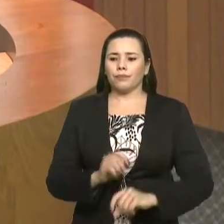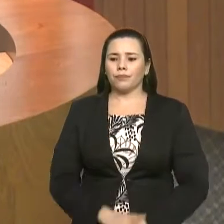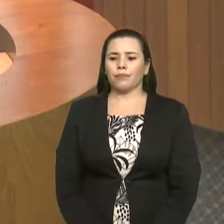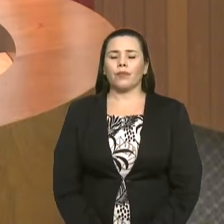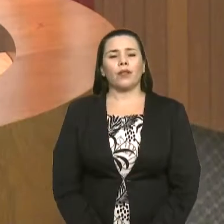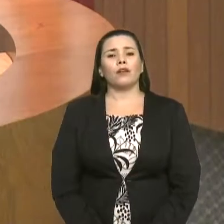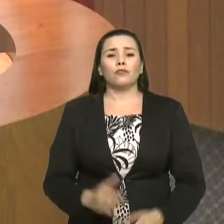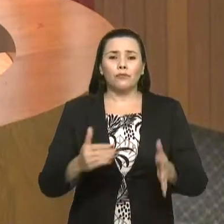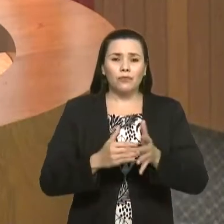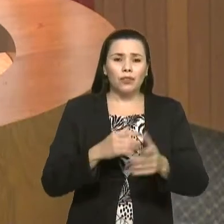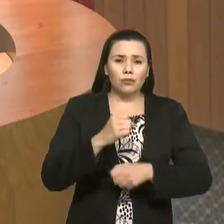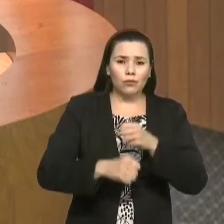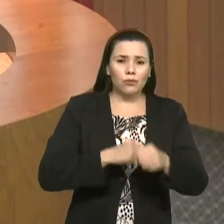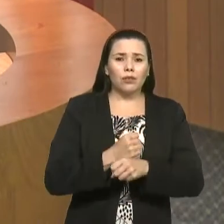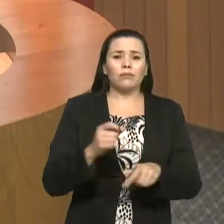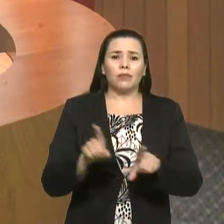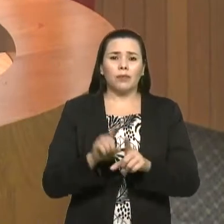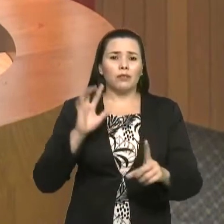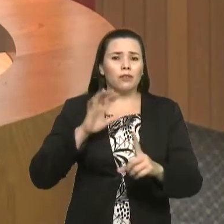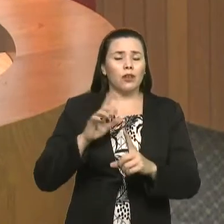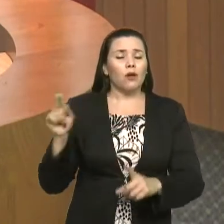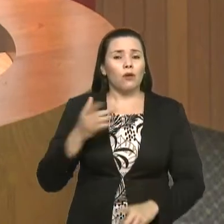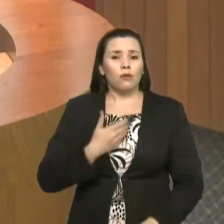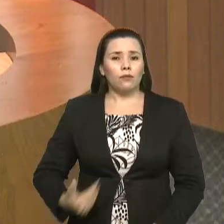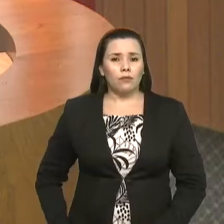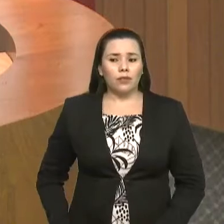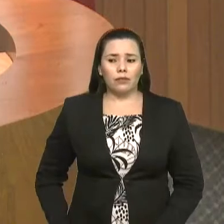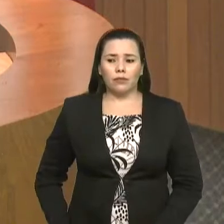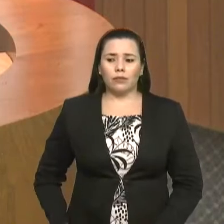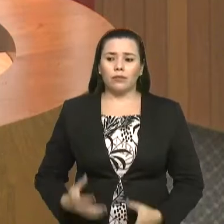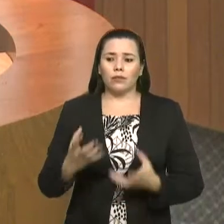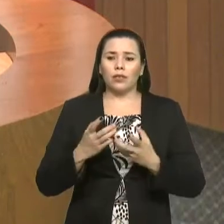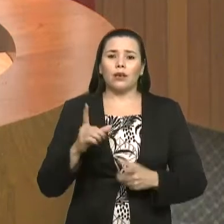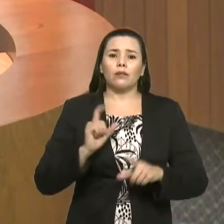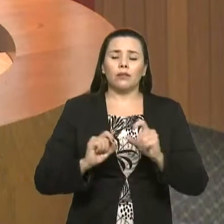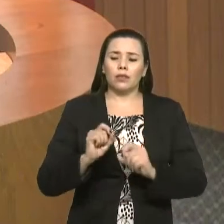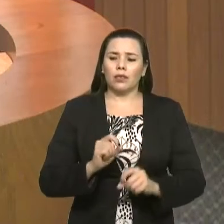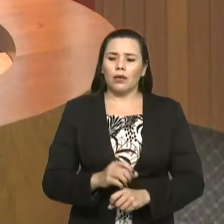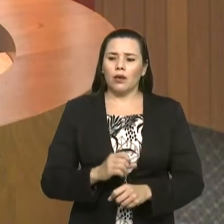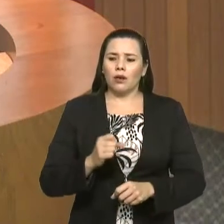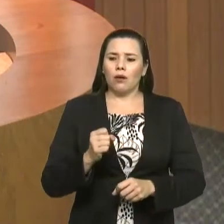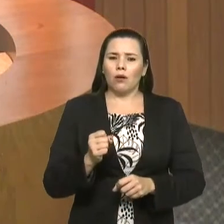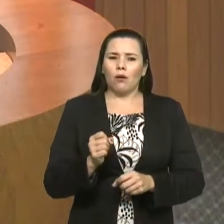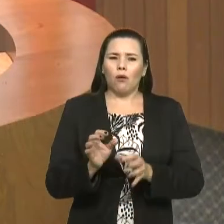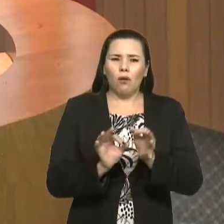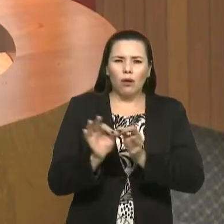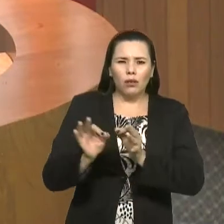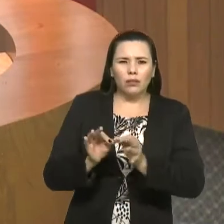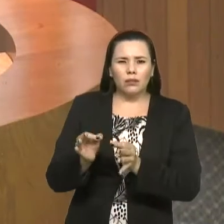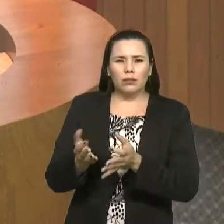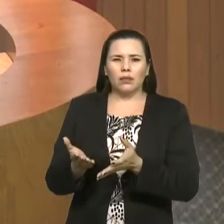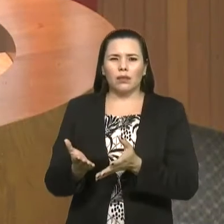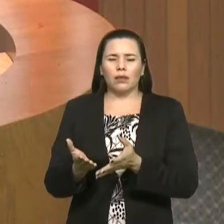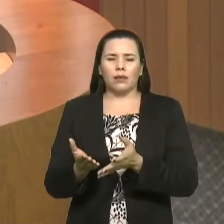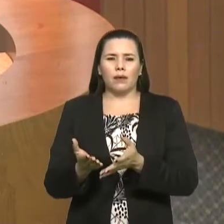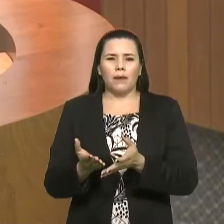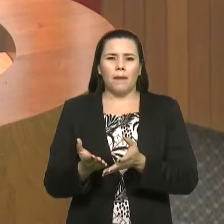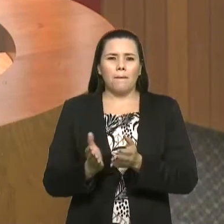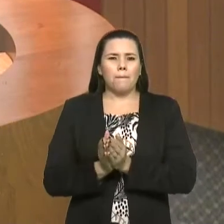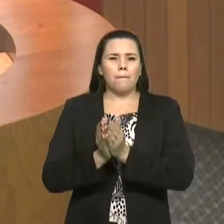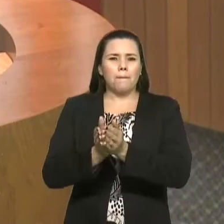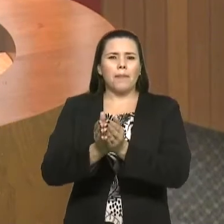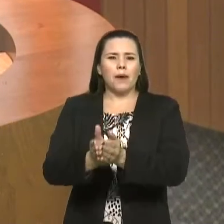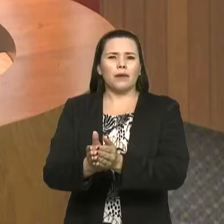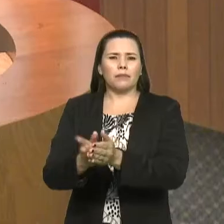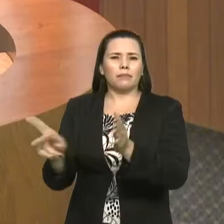ano, e agora o governo quer reformar embarcação privada. Vai gastar 20 a 30 milhões, propina